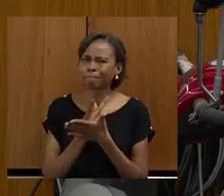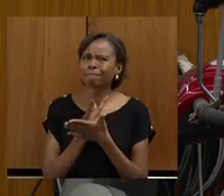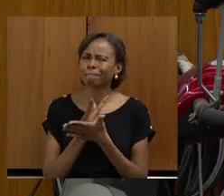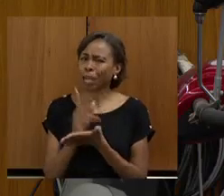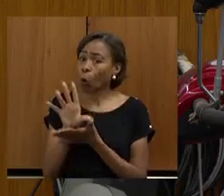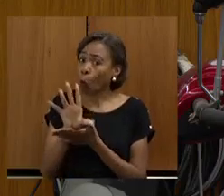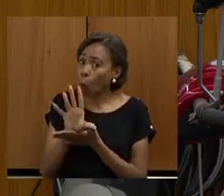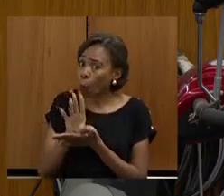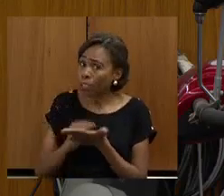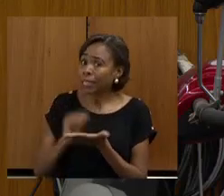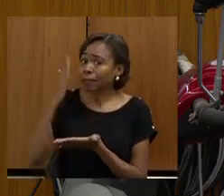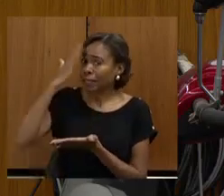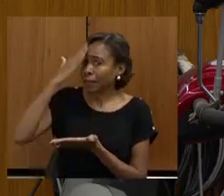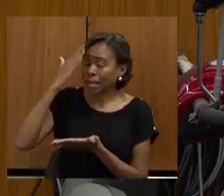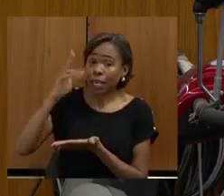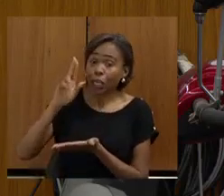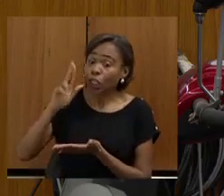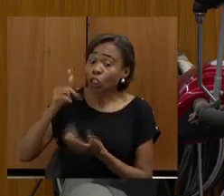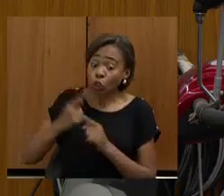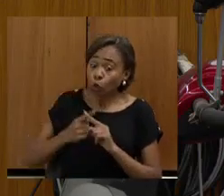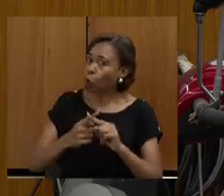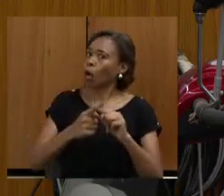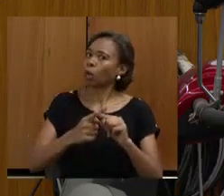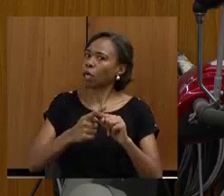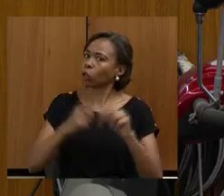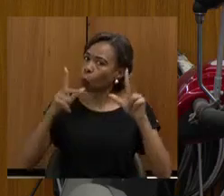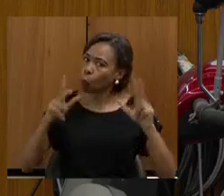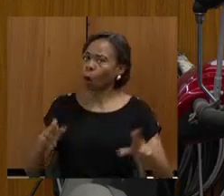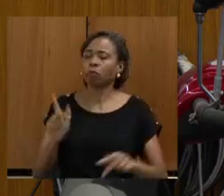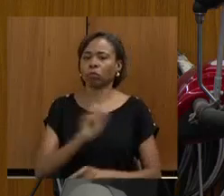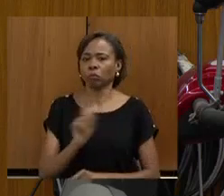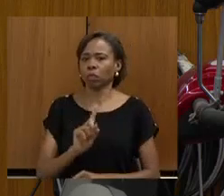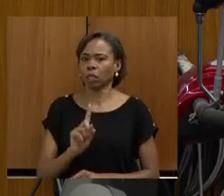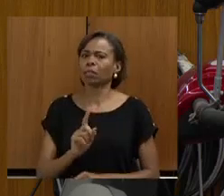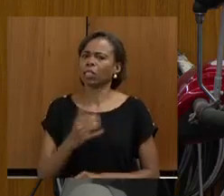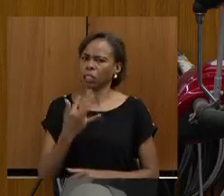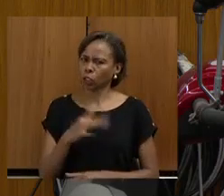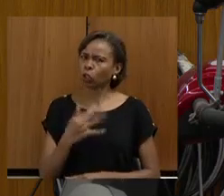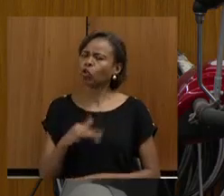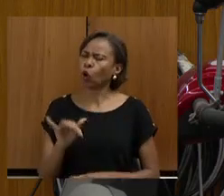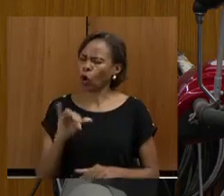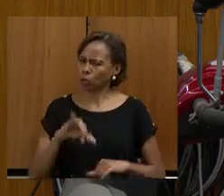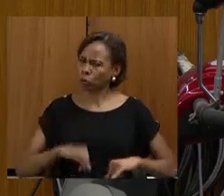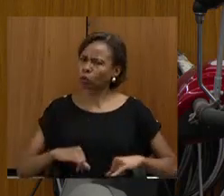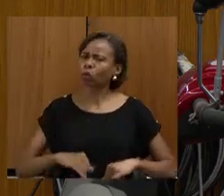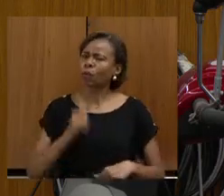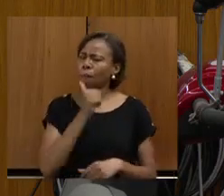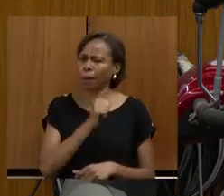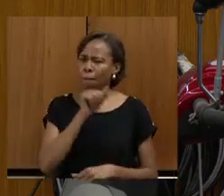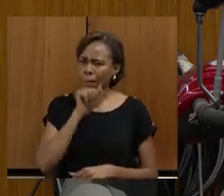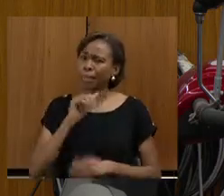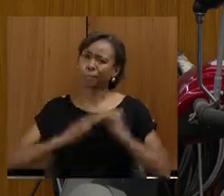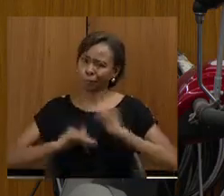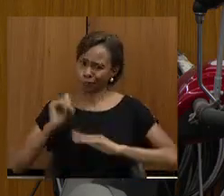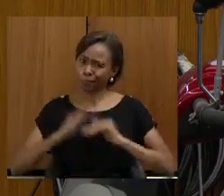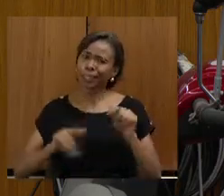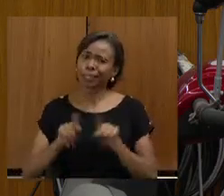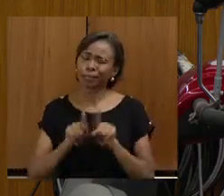mais aconteça isso. Dói muito para a mãe e também para os profissionais, penso. Muito obrigado. Desculpe aí, se eu...